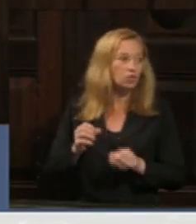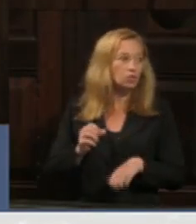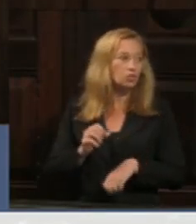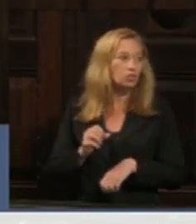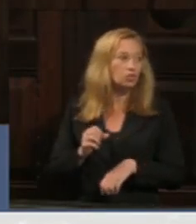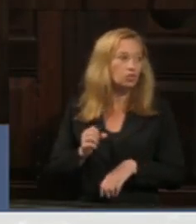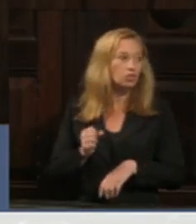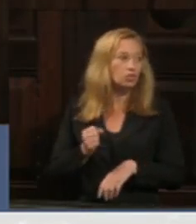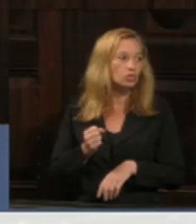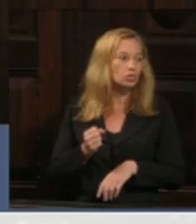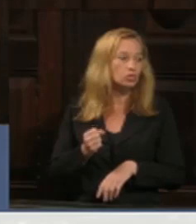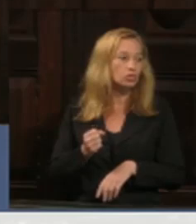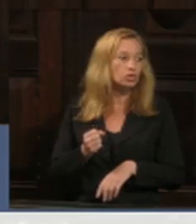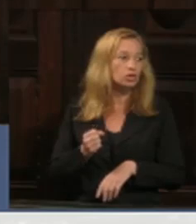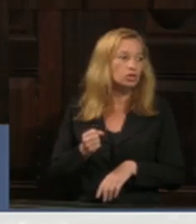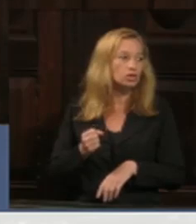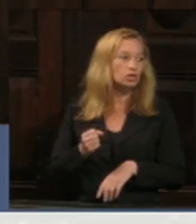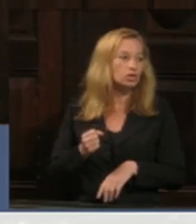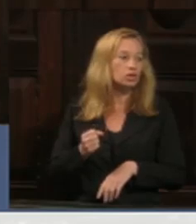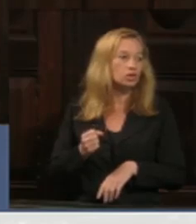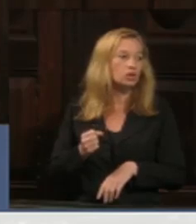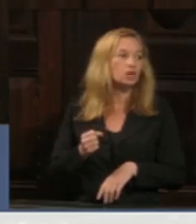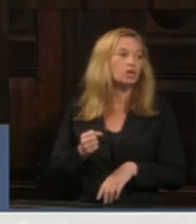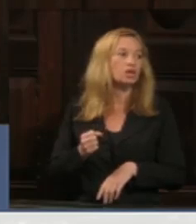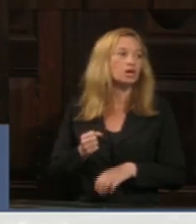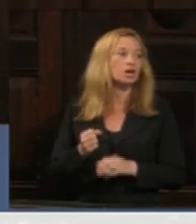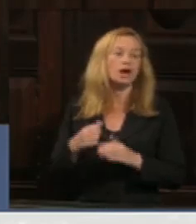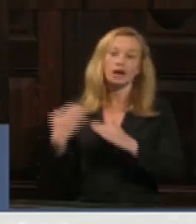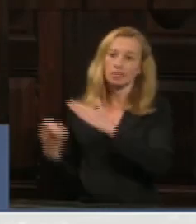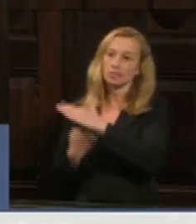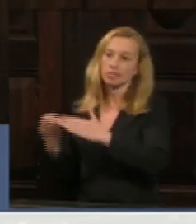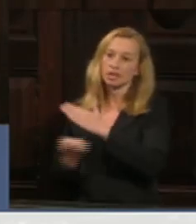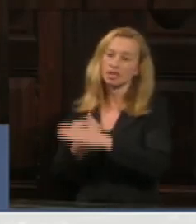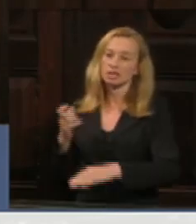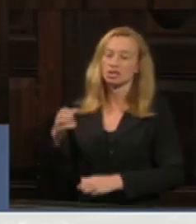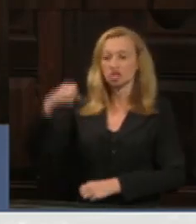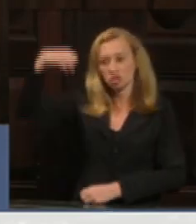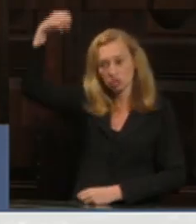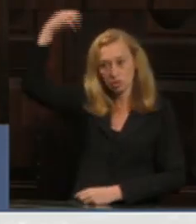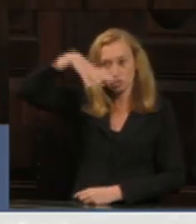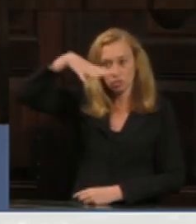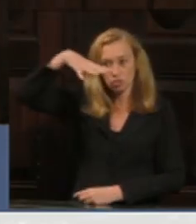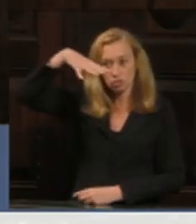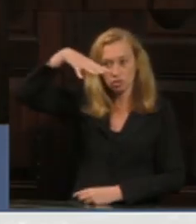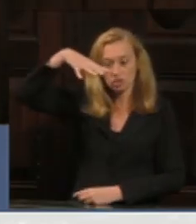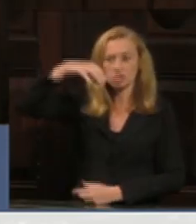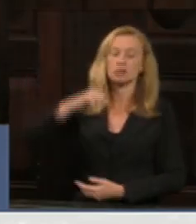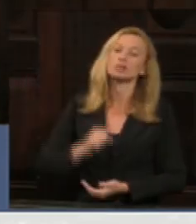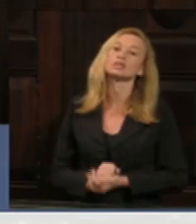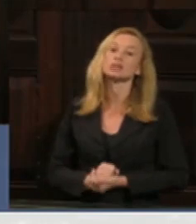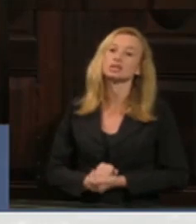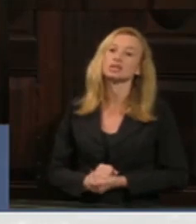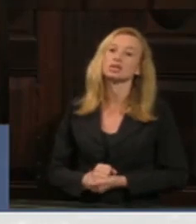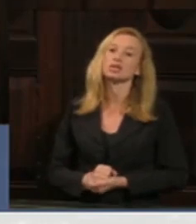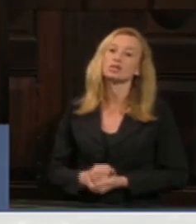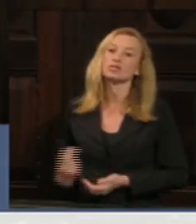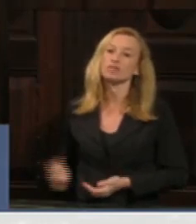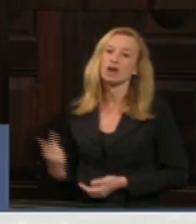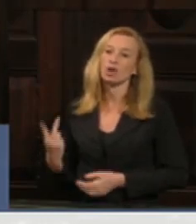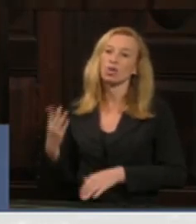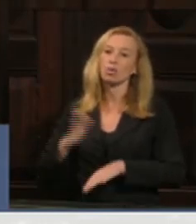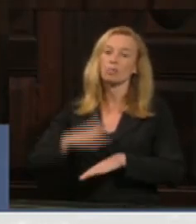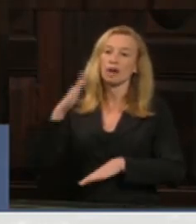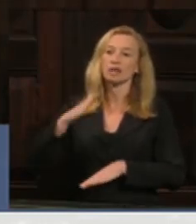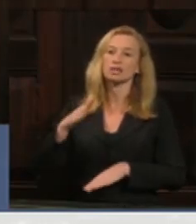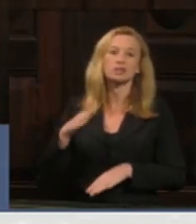Algo incrível e absurdo que a gente não pode mais permitir. A Light, essa semana, a partir